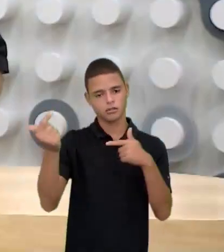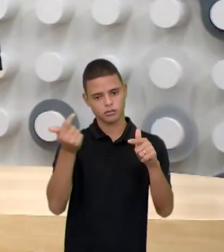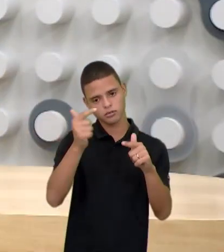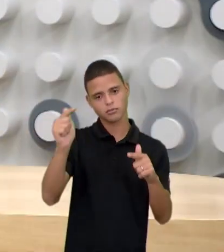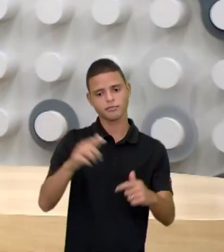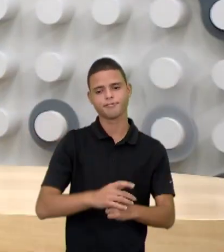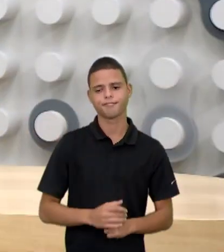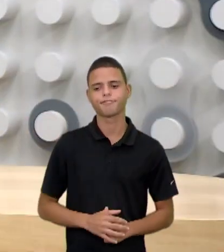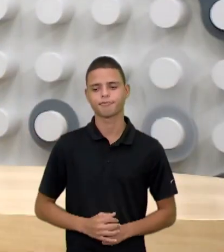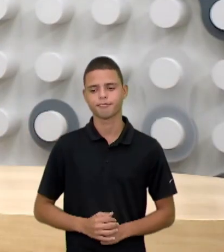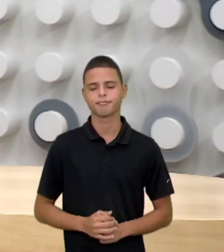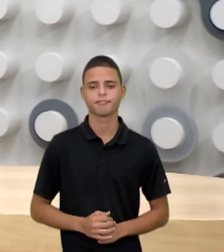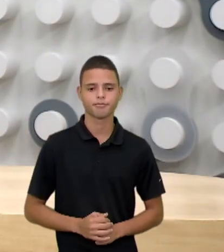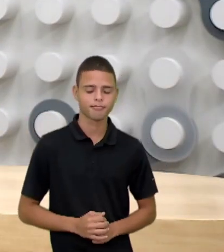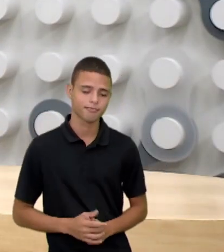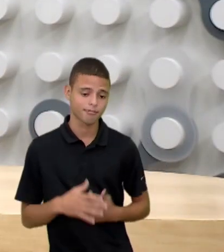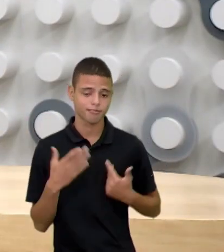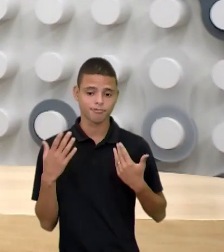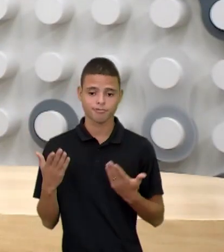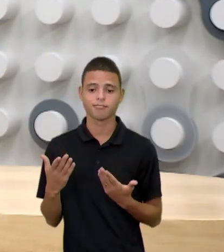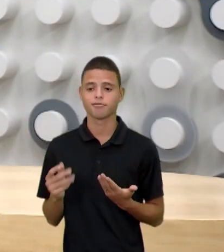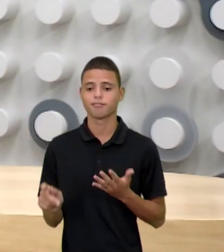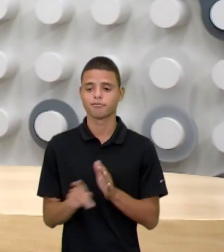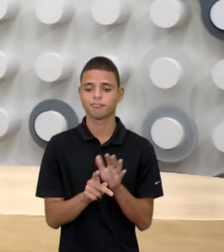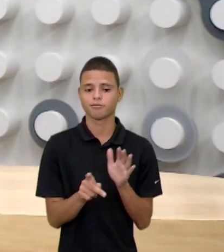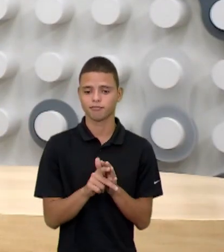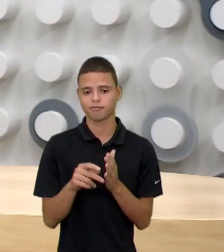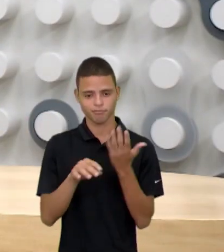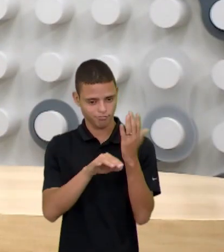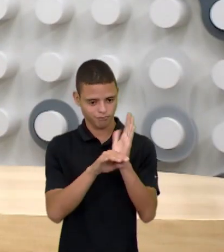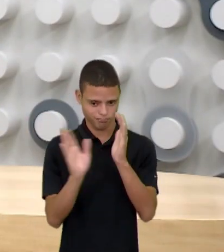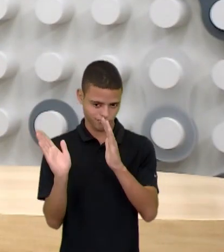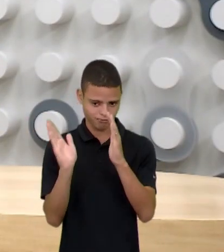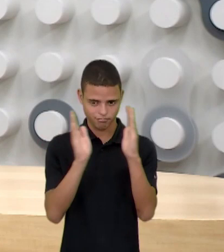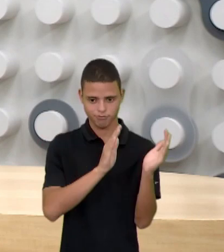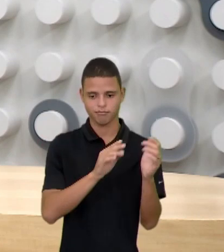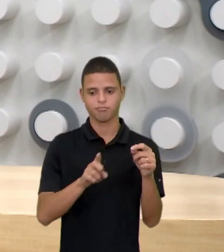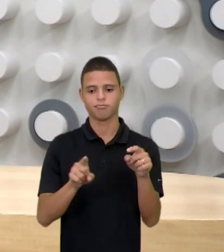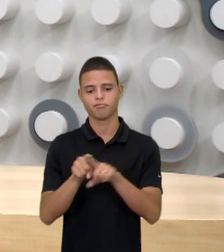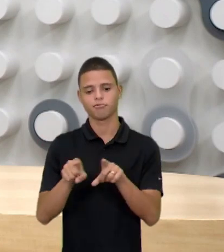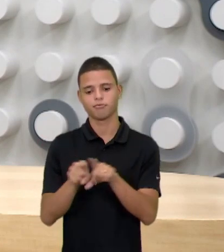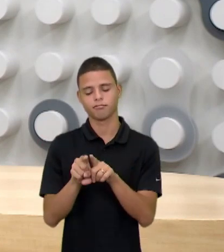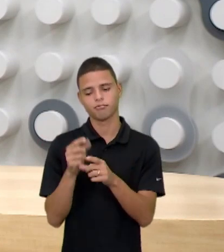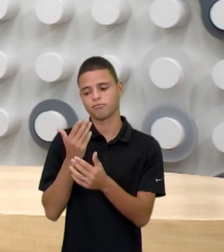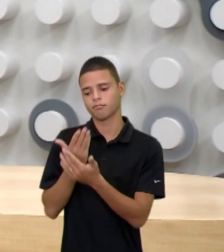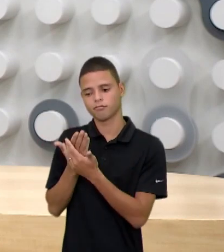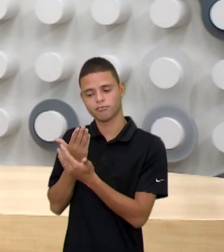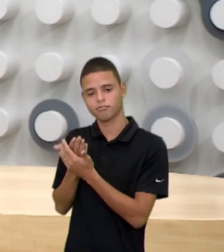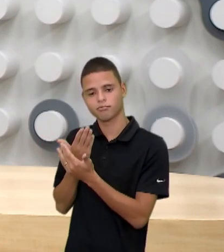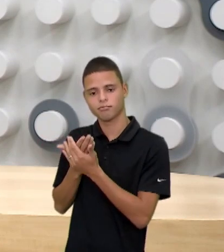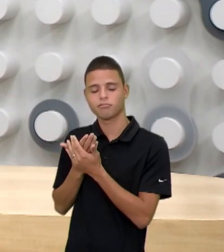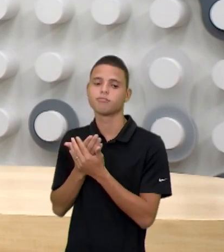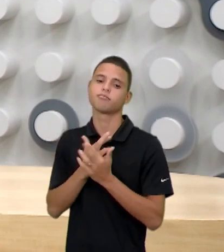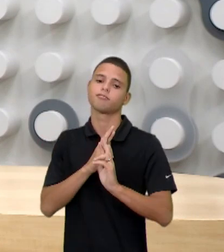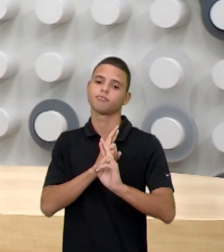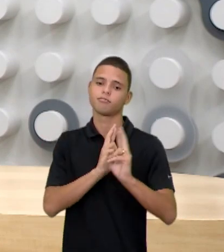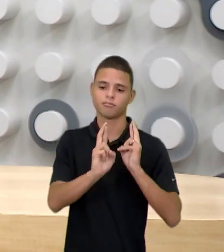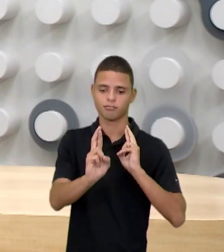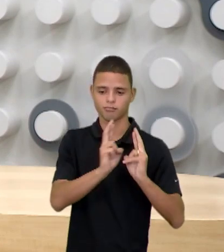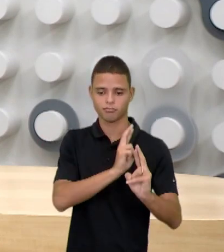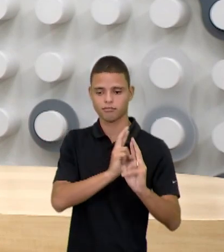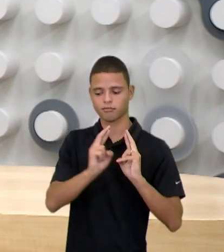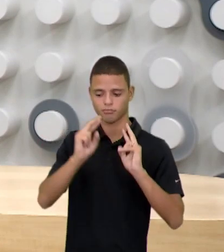aí, né, ditada aí tanto no vídeo, como também aí nesse estudo aí, é a relação do